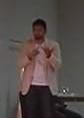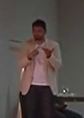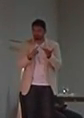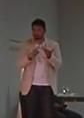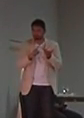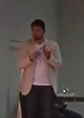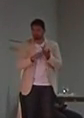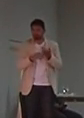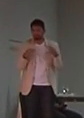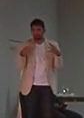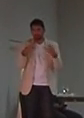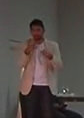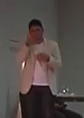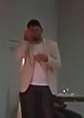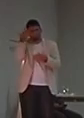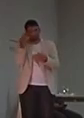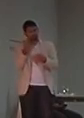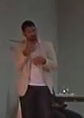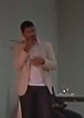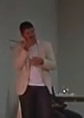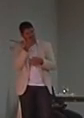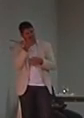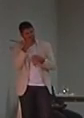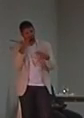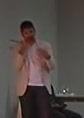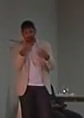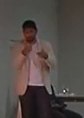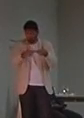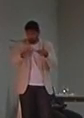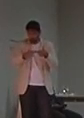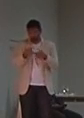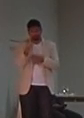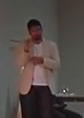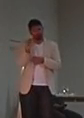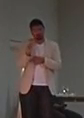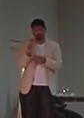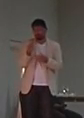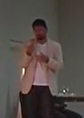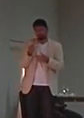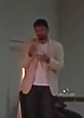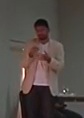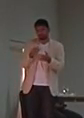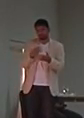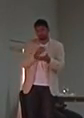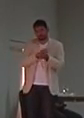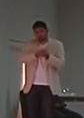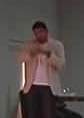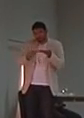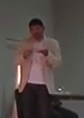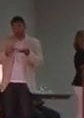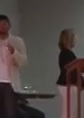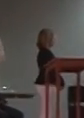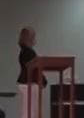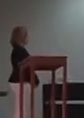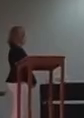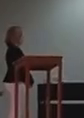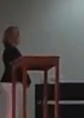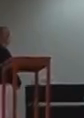comentados e também onde se ocorreu menos problemas nas nossas atuações. E depois